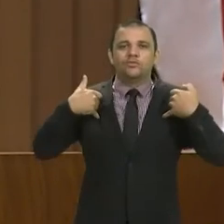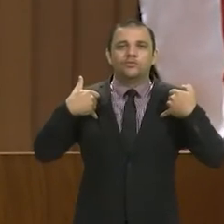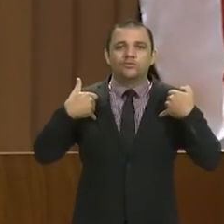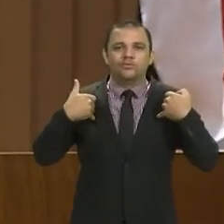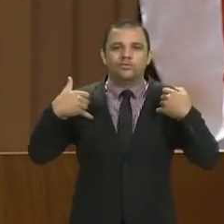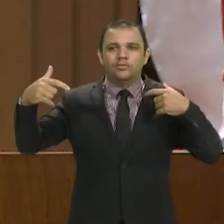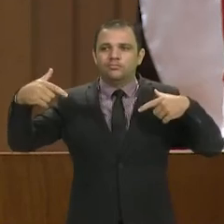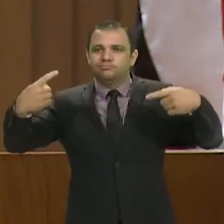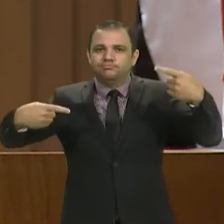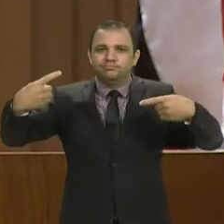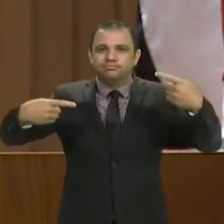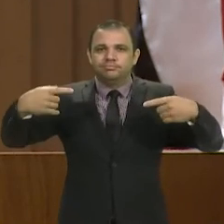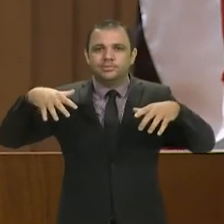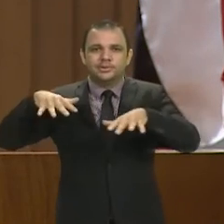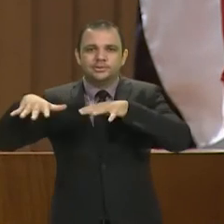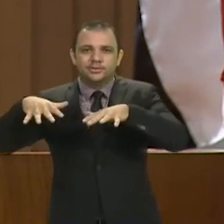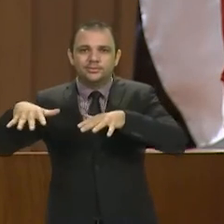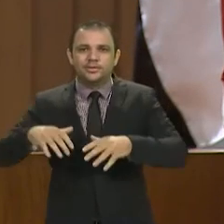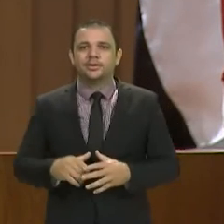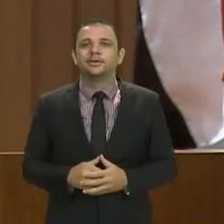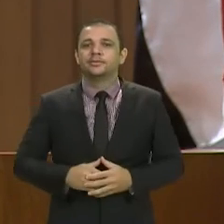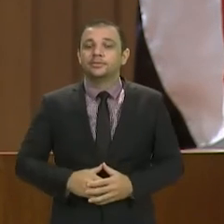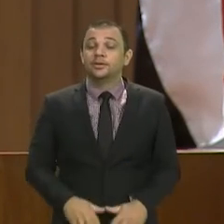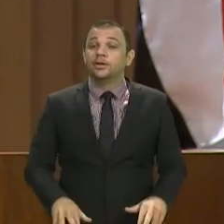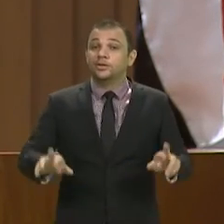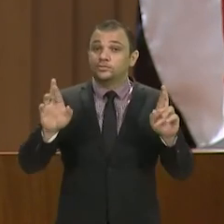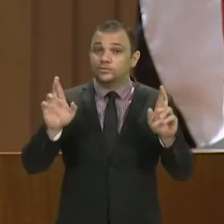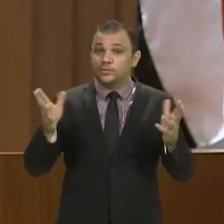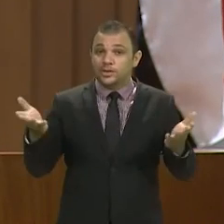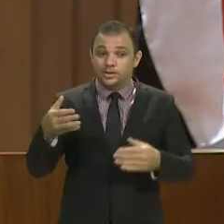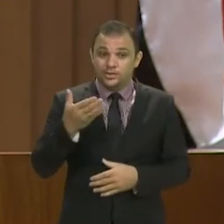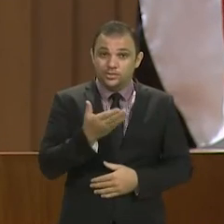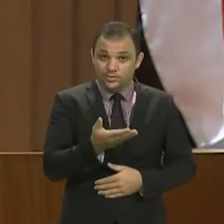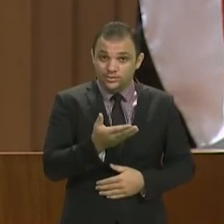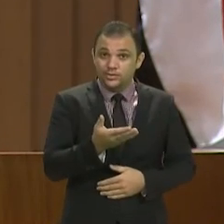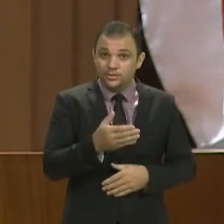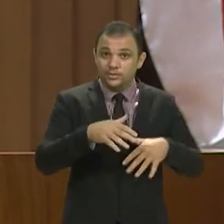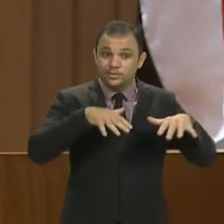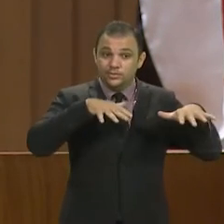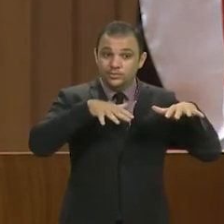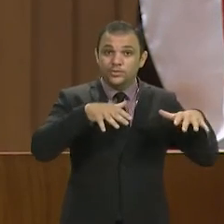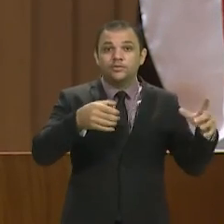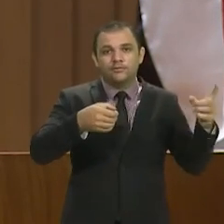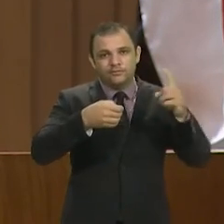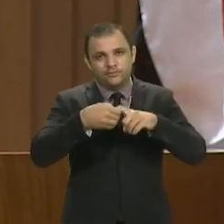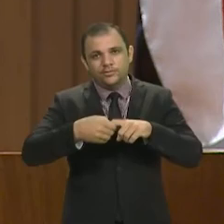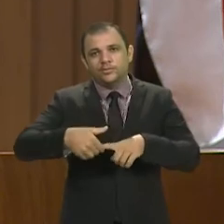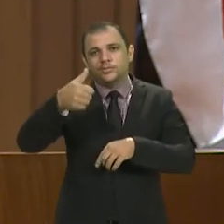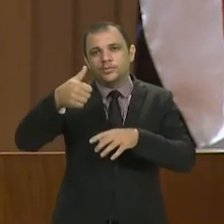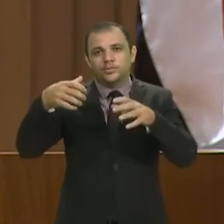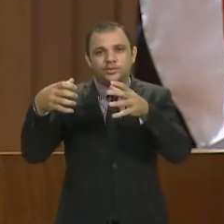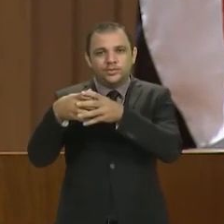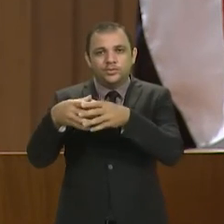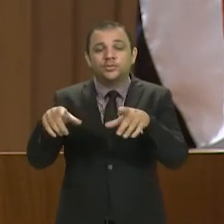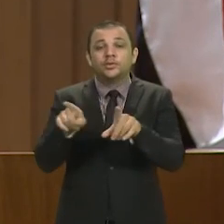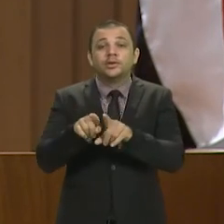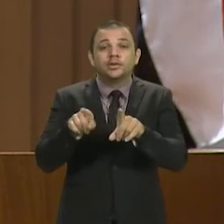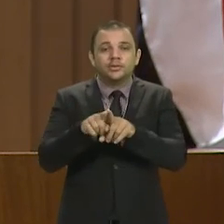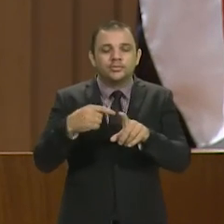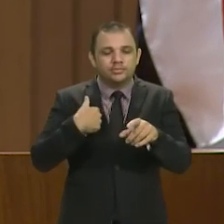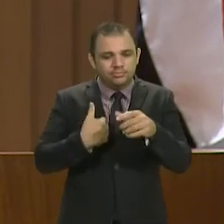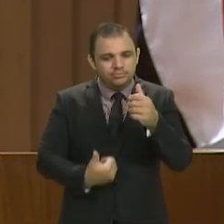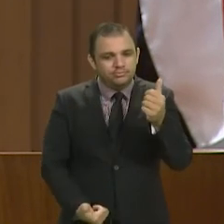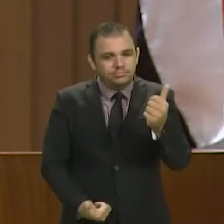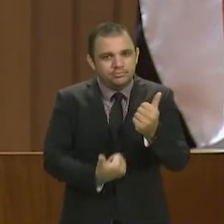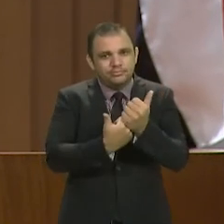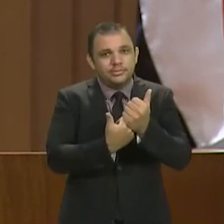que o Maranhão Atlético Clube volte para a primeira divisão e eu irei também contribuir, se